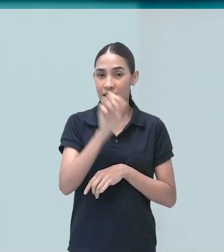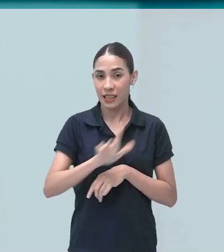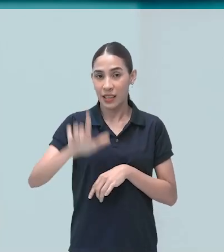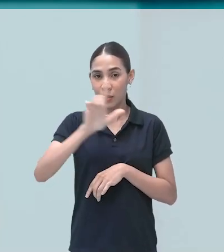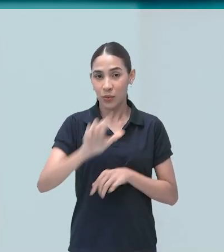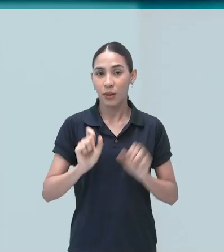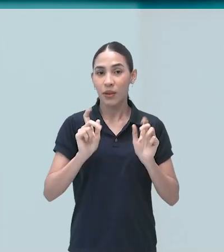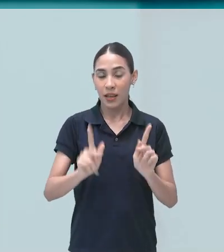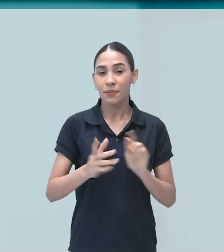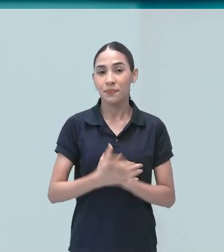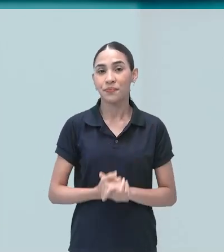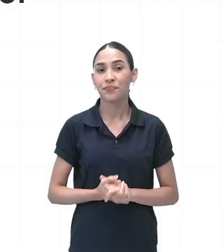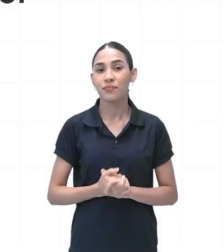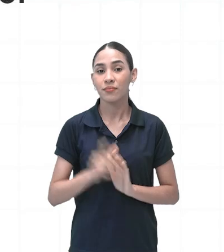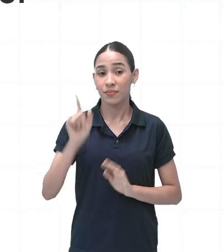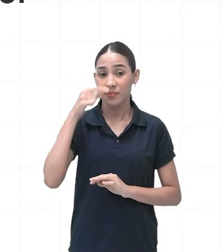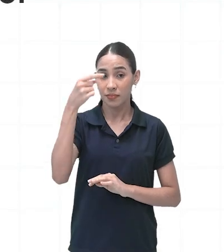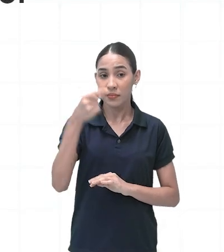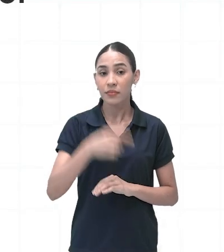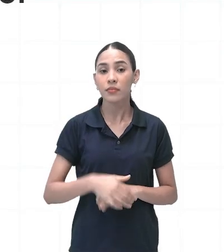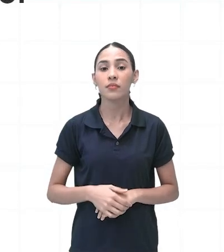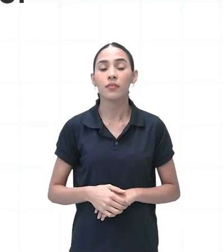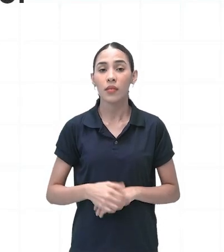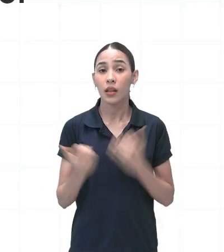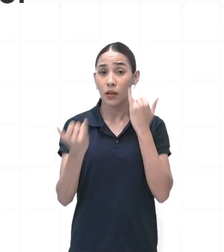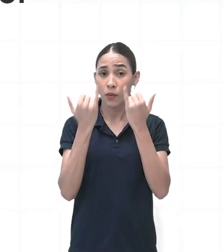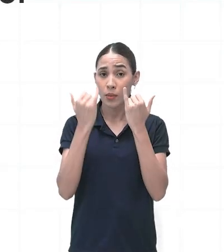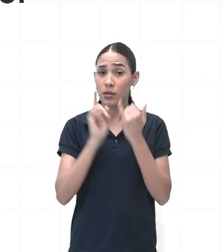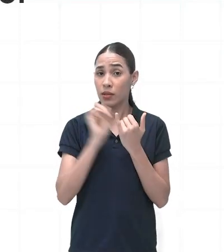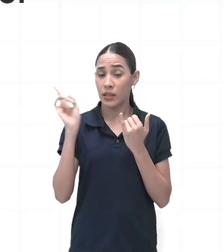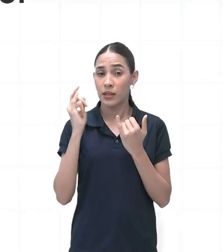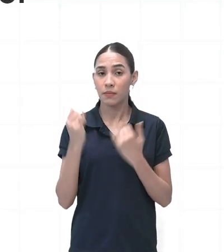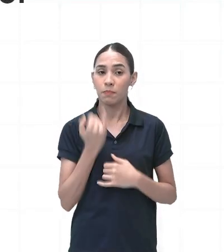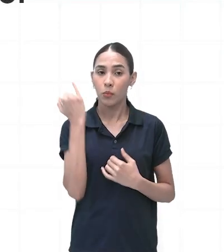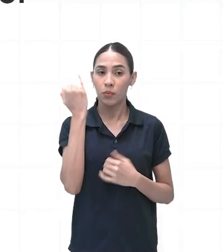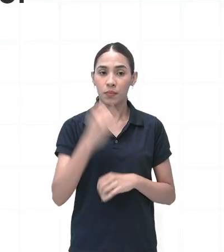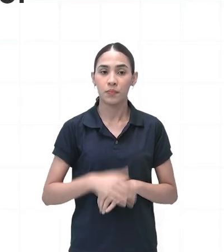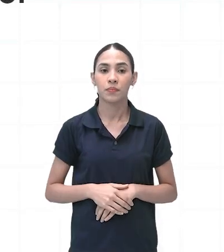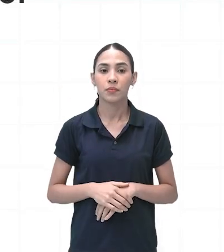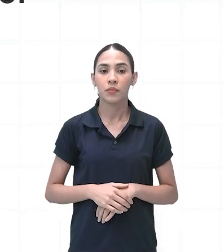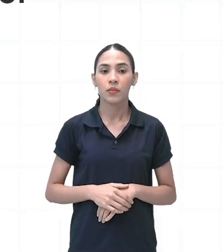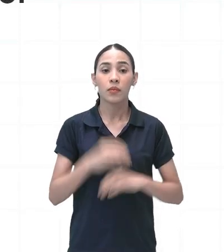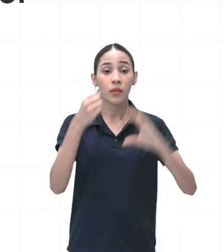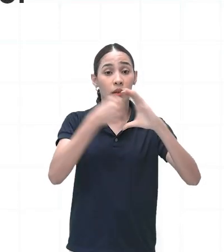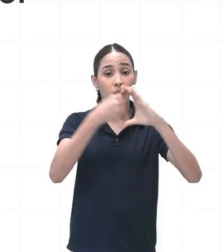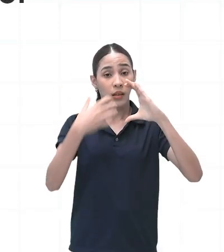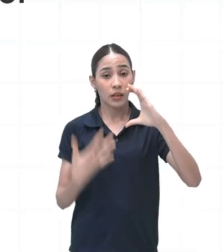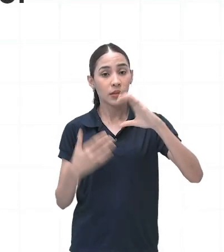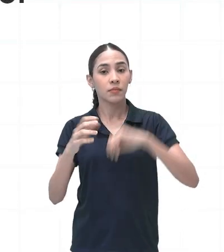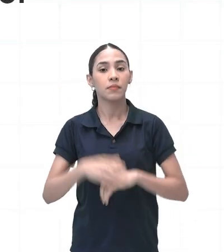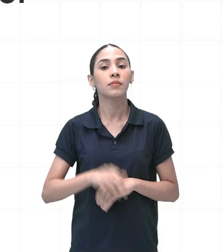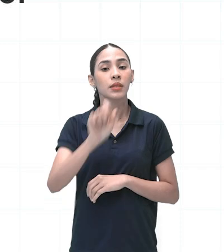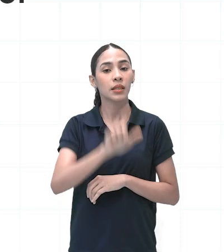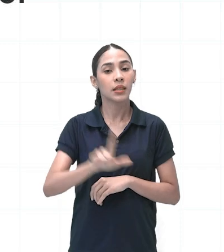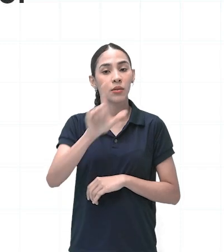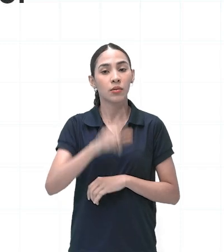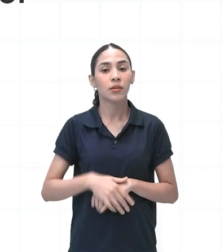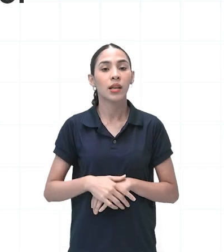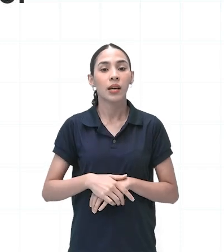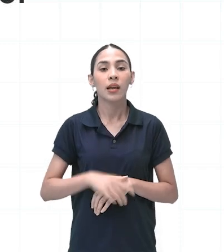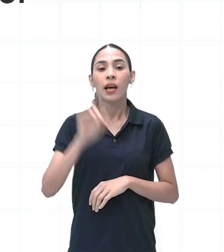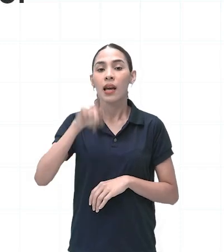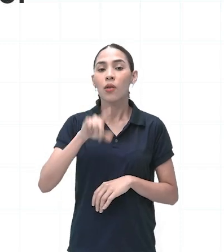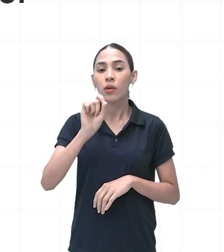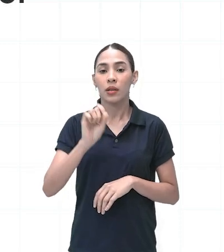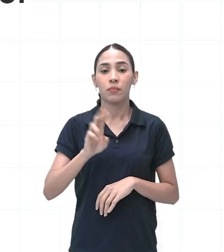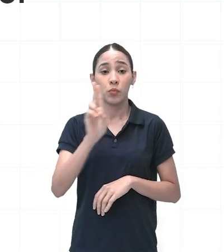literatura, ok? Seguindo adiante, olha só uma informação importante. Uma característica da literatura